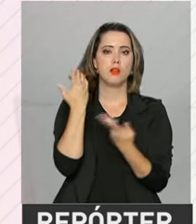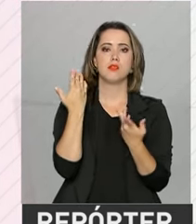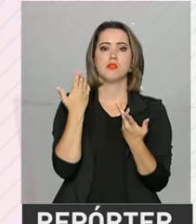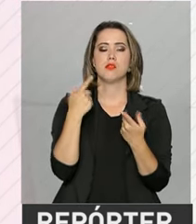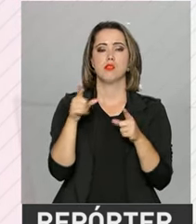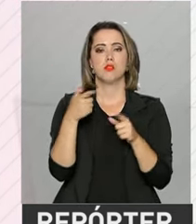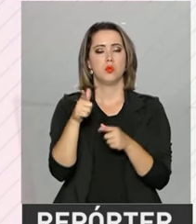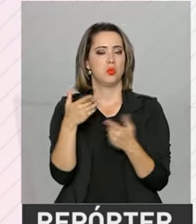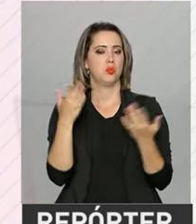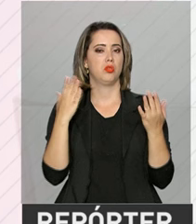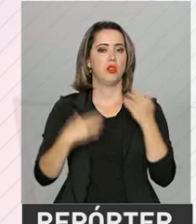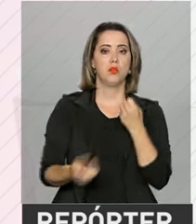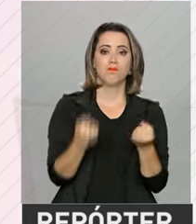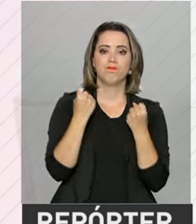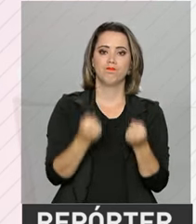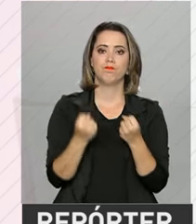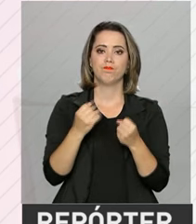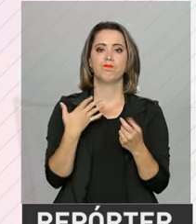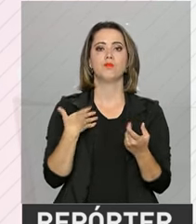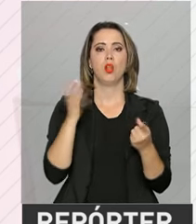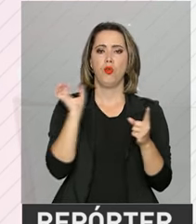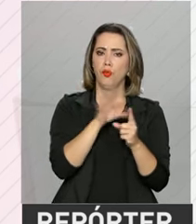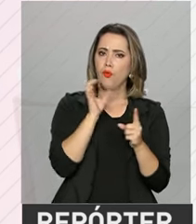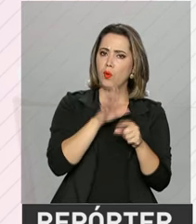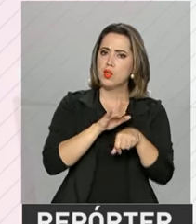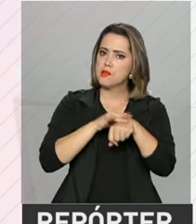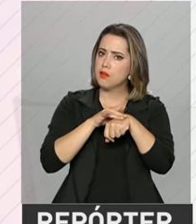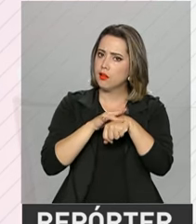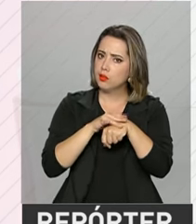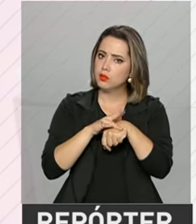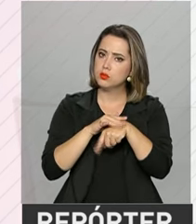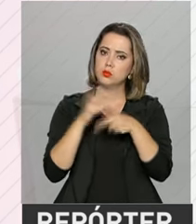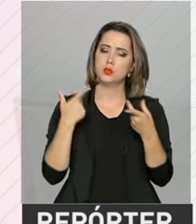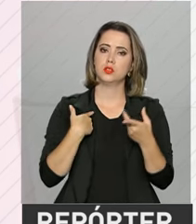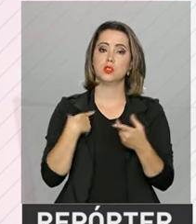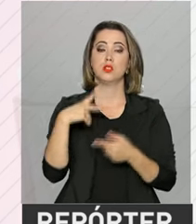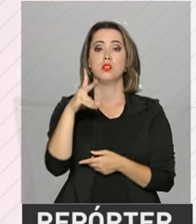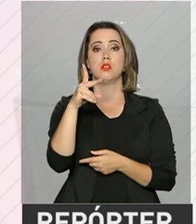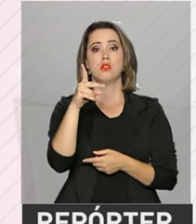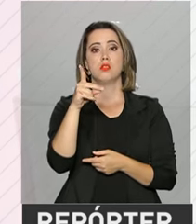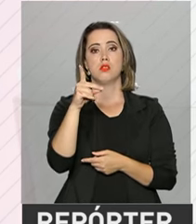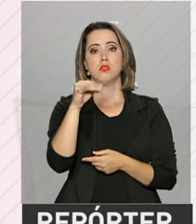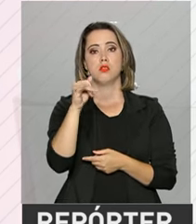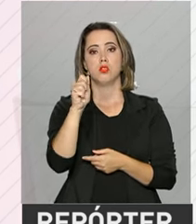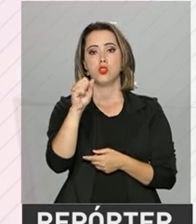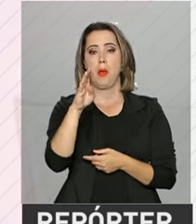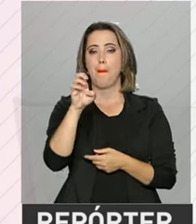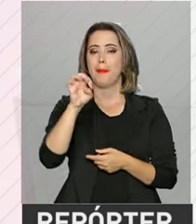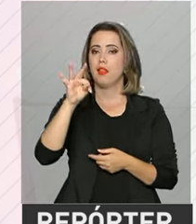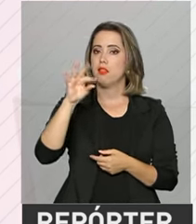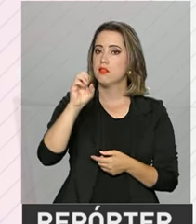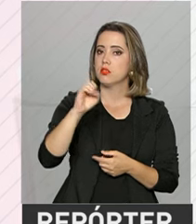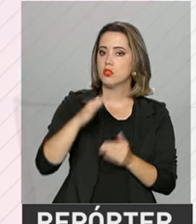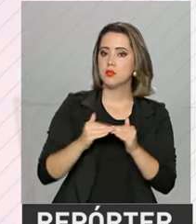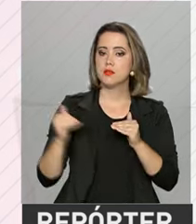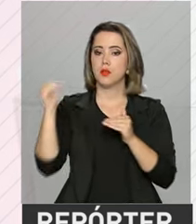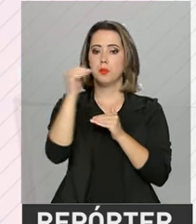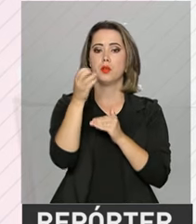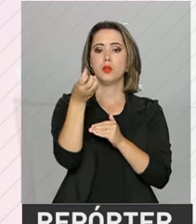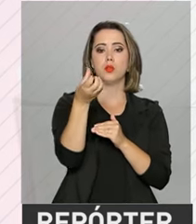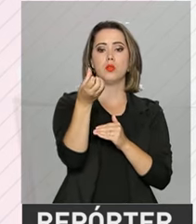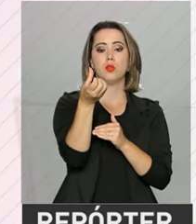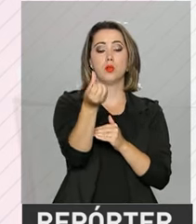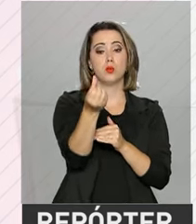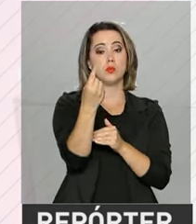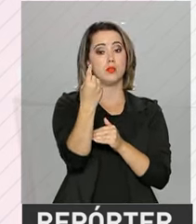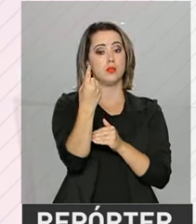crônicas no país em 10 anos o percentual de brasileiros com diabetes aumentou 61,8